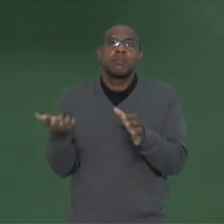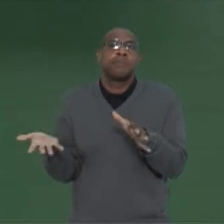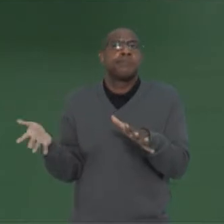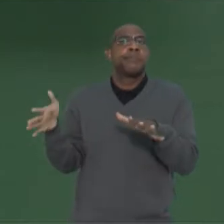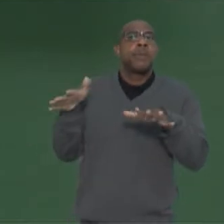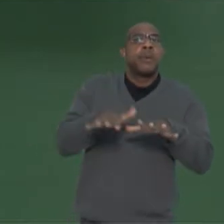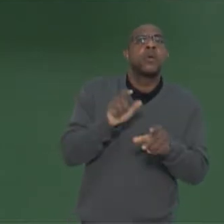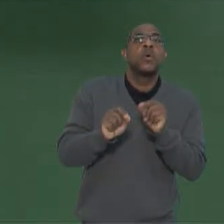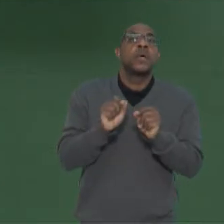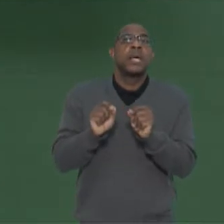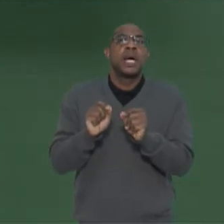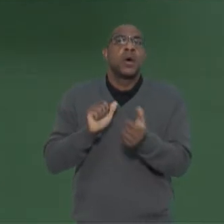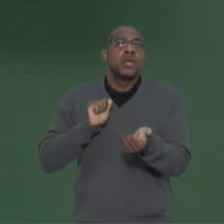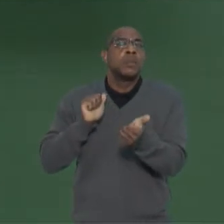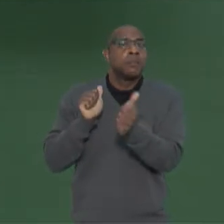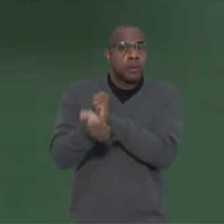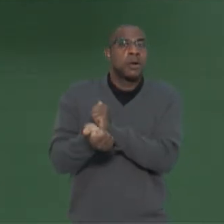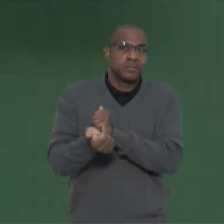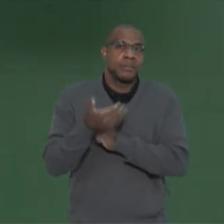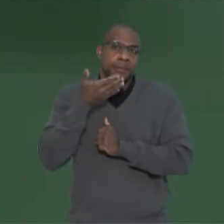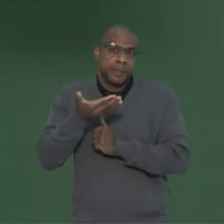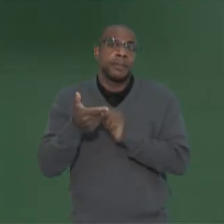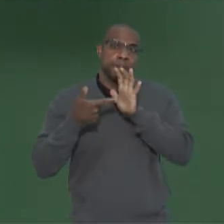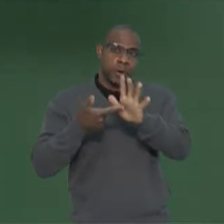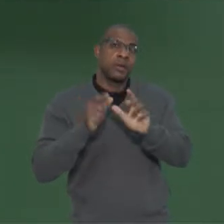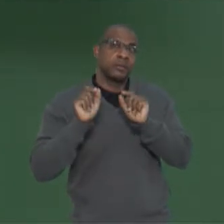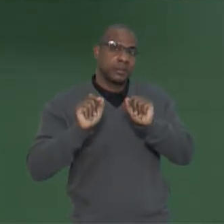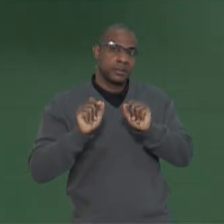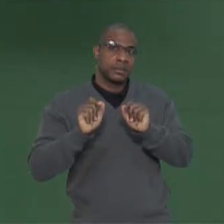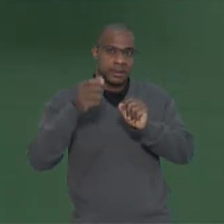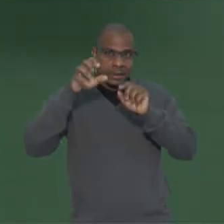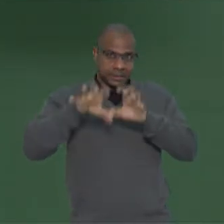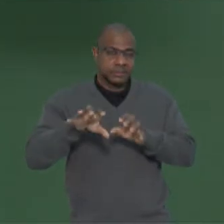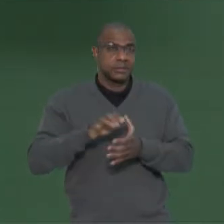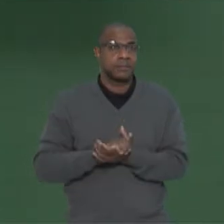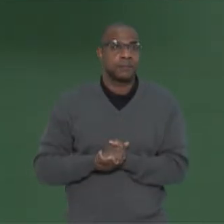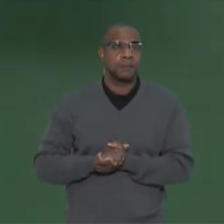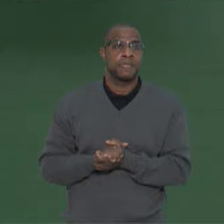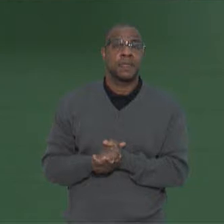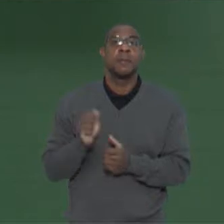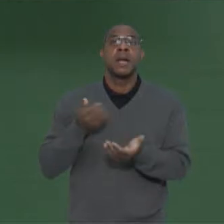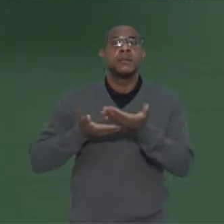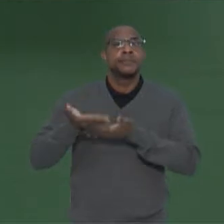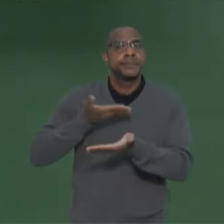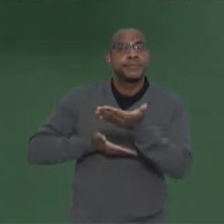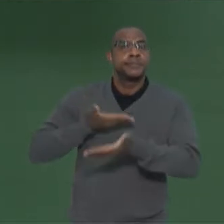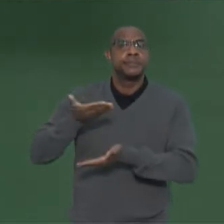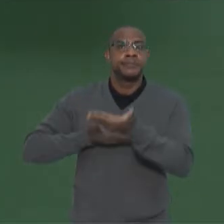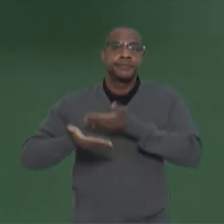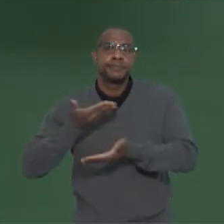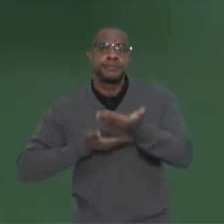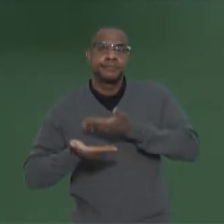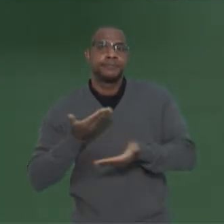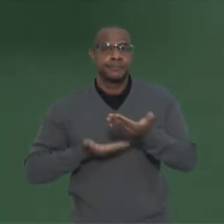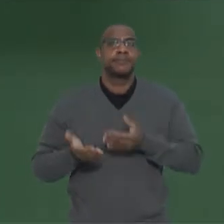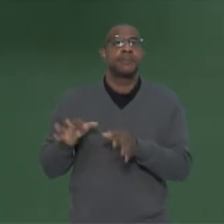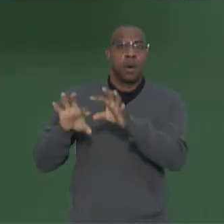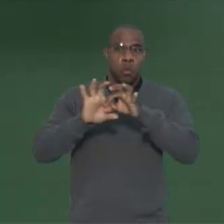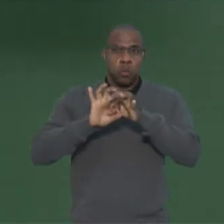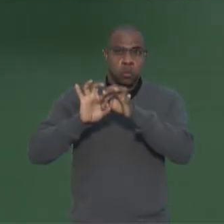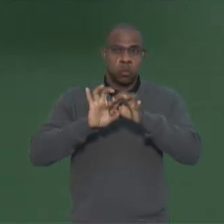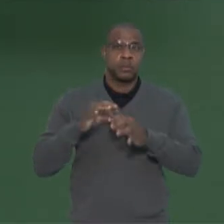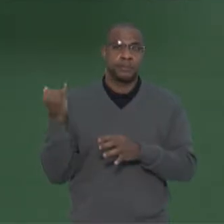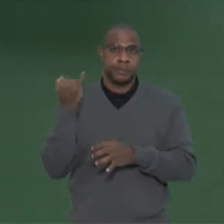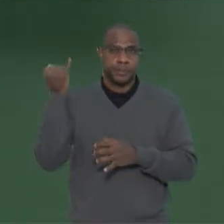o esporte justamente vindo, né, como um elemento aí para contribuir para essa propagação de união,